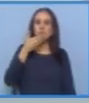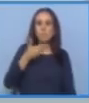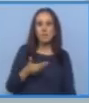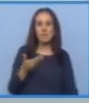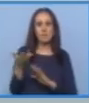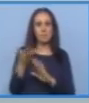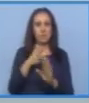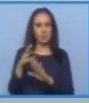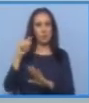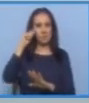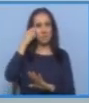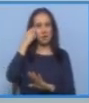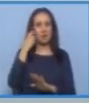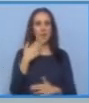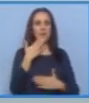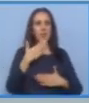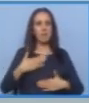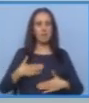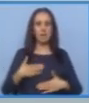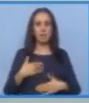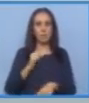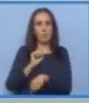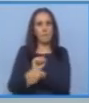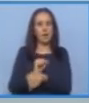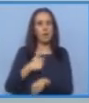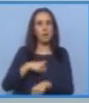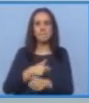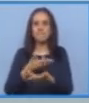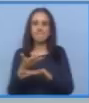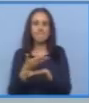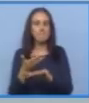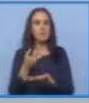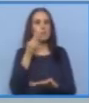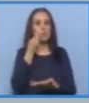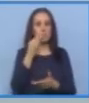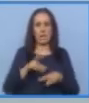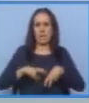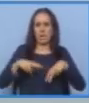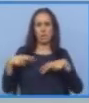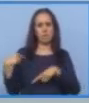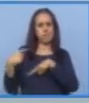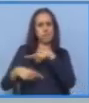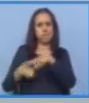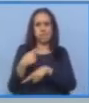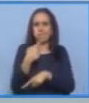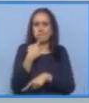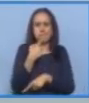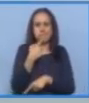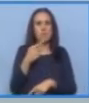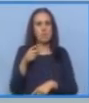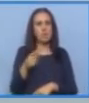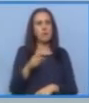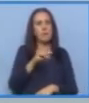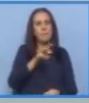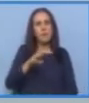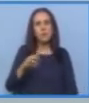traumáticas que condicionam muito a nossa forma de nos aproximarmos de uma tradição riquíssima e longuíssima que mobiliza tantos